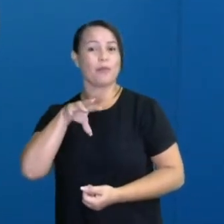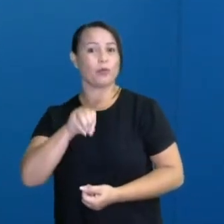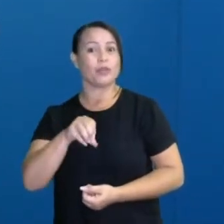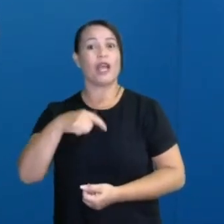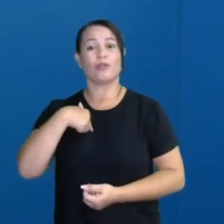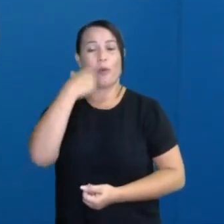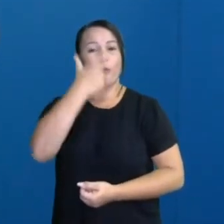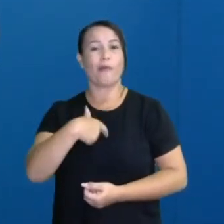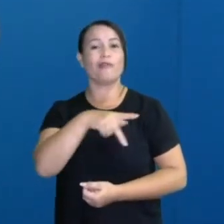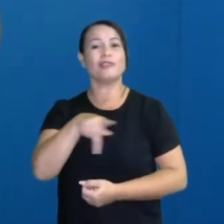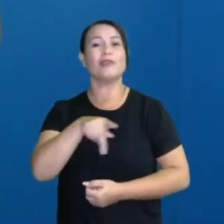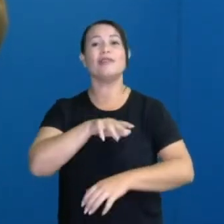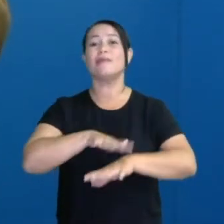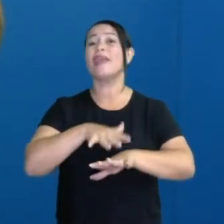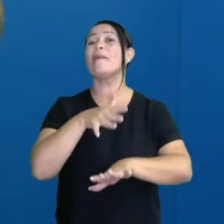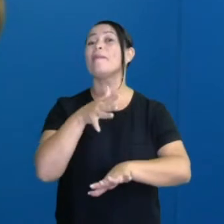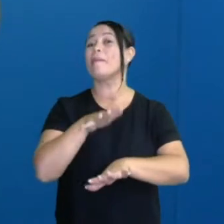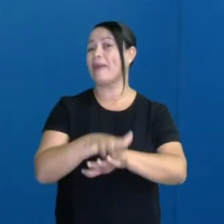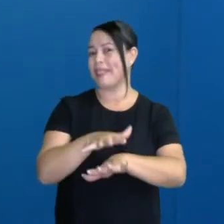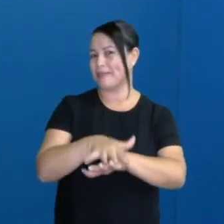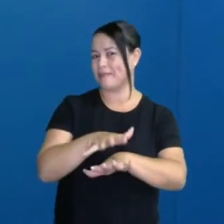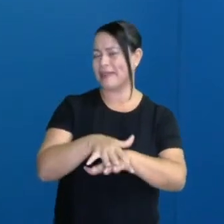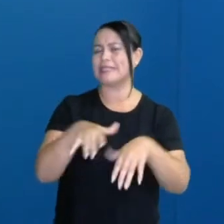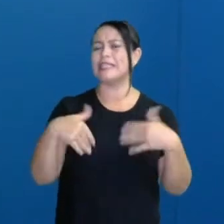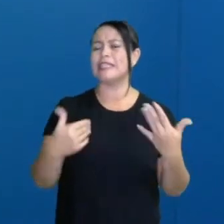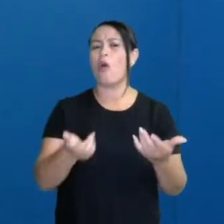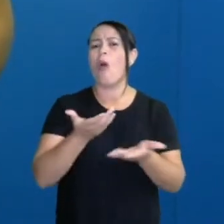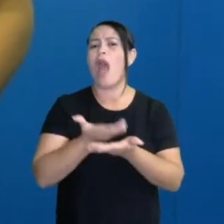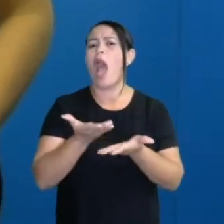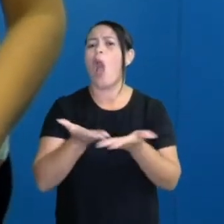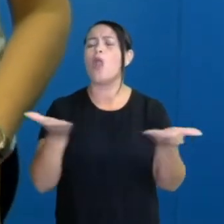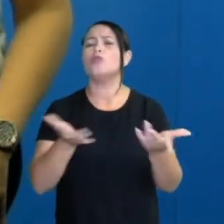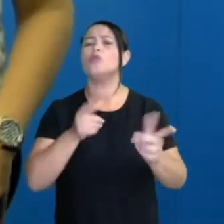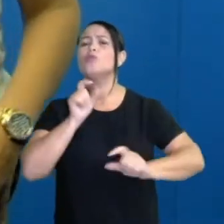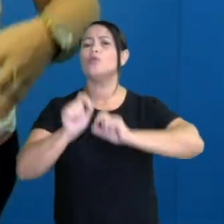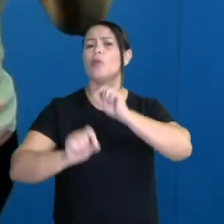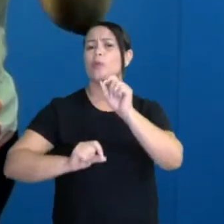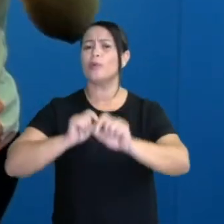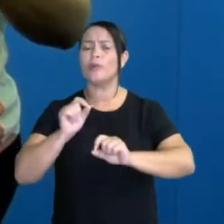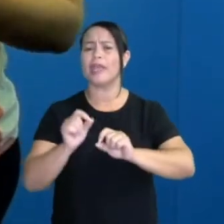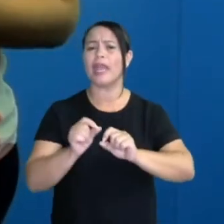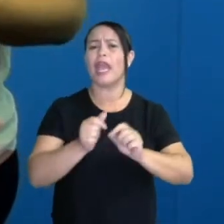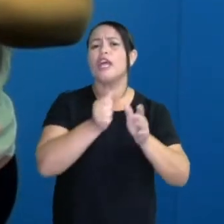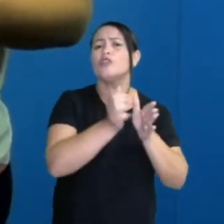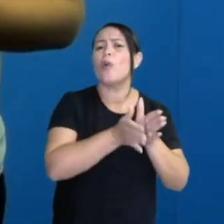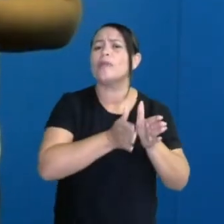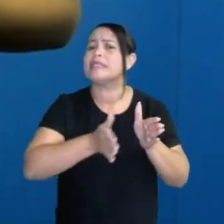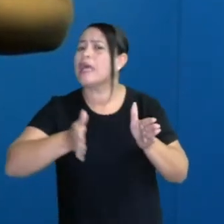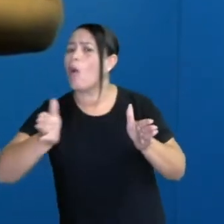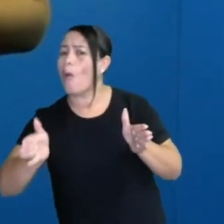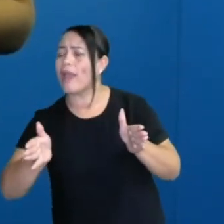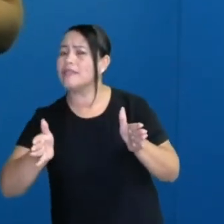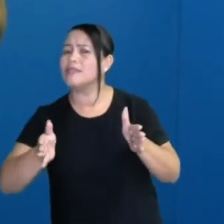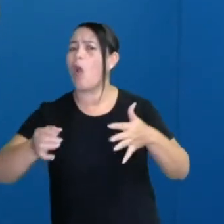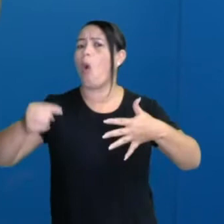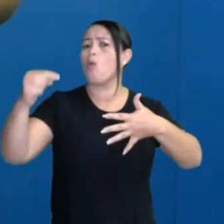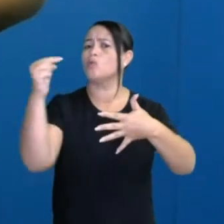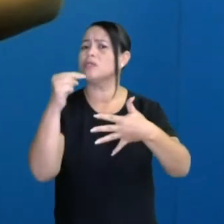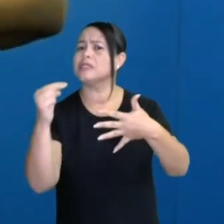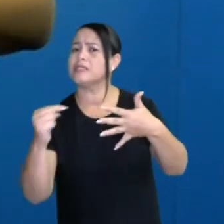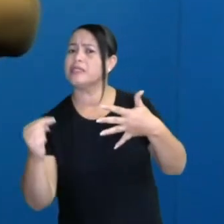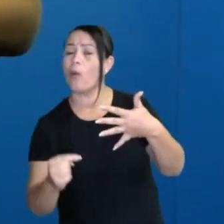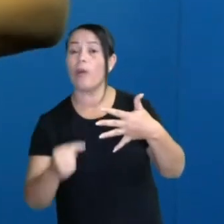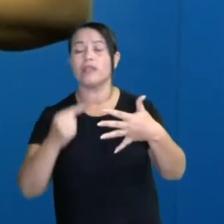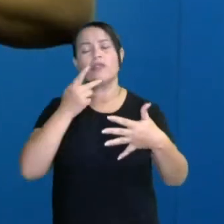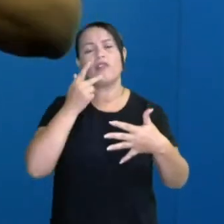de matemática, tá? Então, vamos lá. A nossa aula de hoje, ela vai falar sobre sequência, tá certo? Então, eu